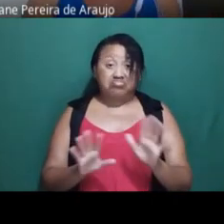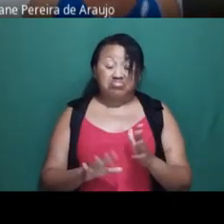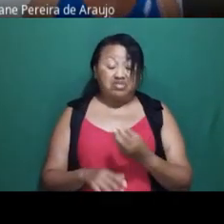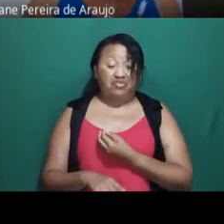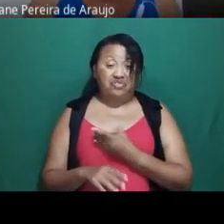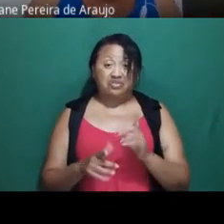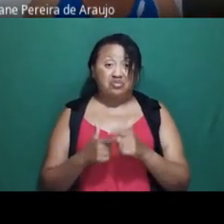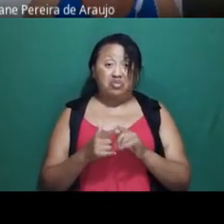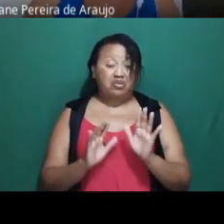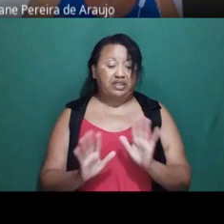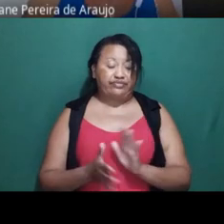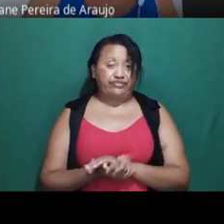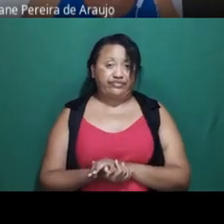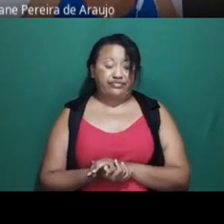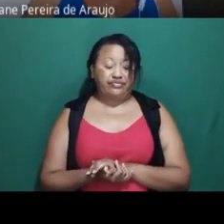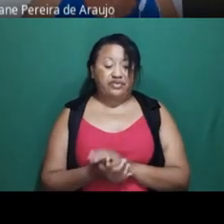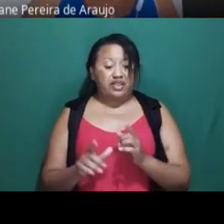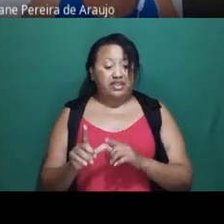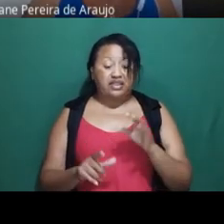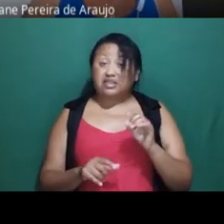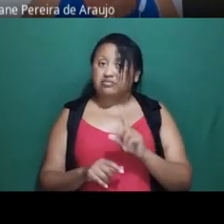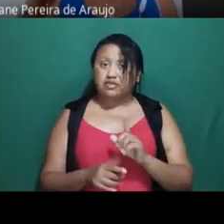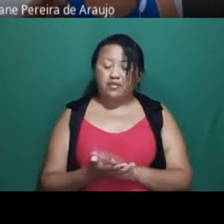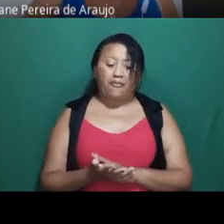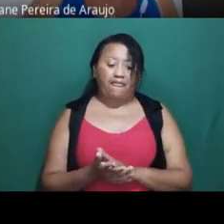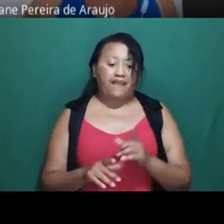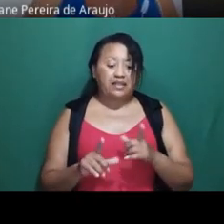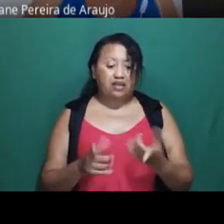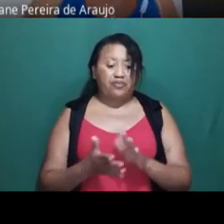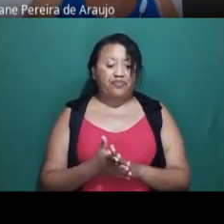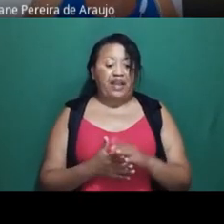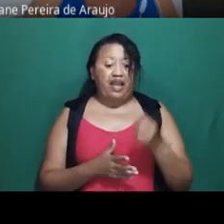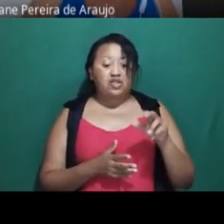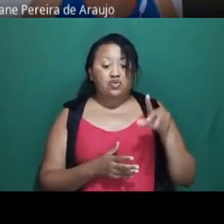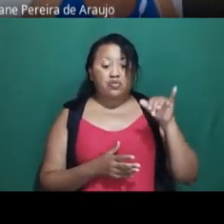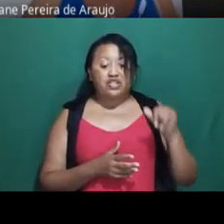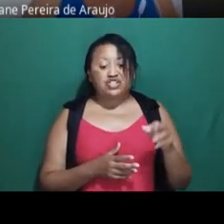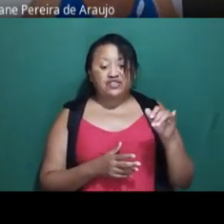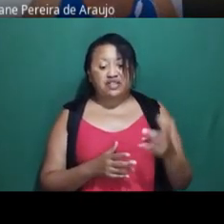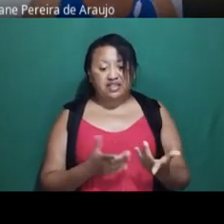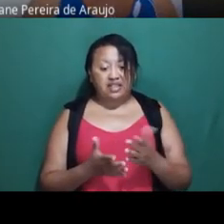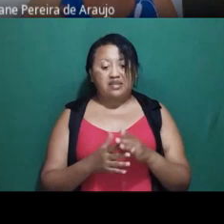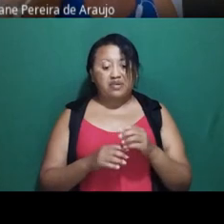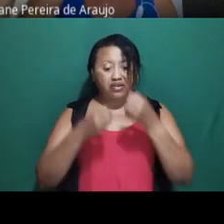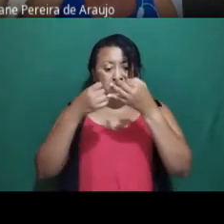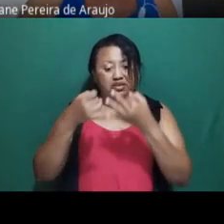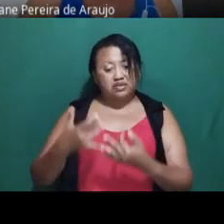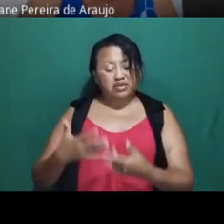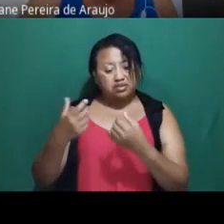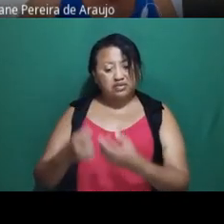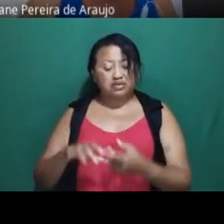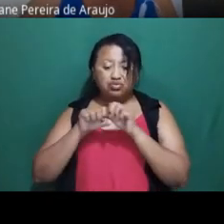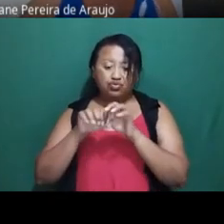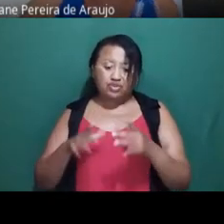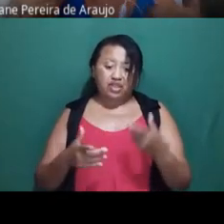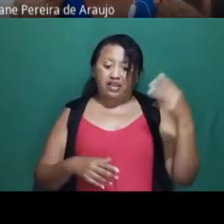então ela não problematiza então letra c não seria a subjetividade por meio da narrativa em primeira pessoa nós vemos que a